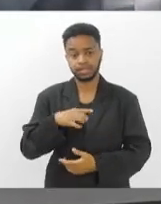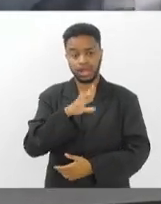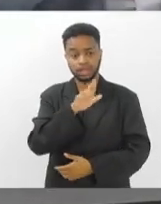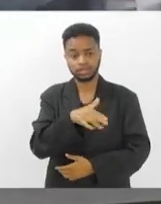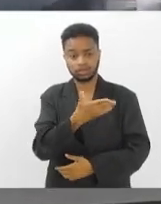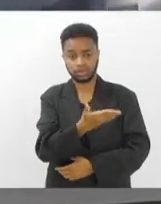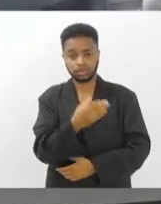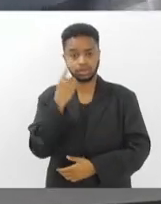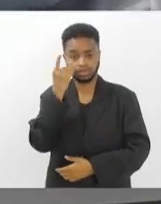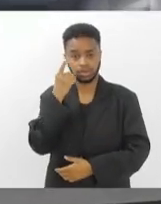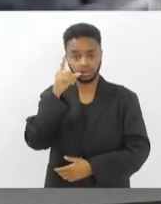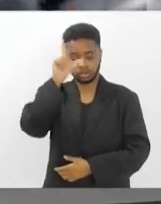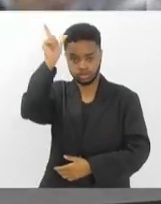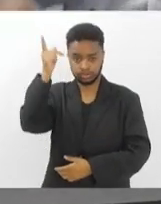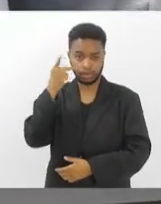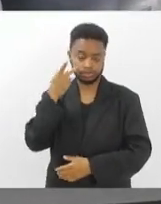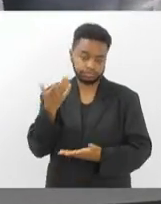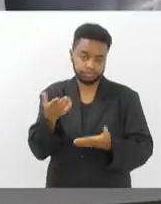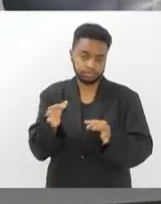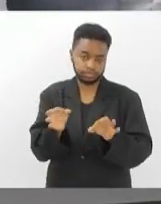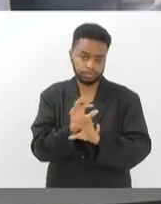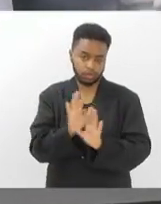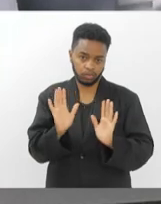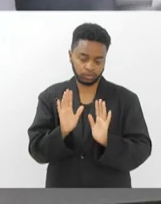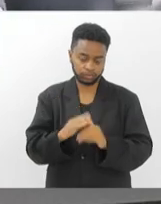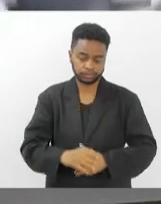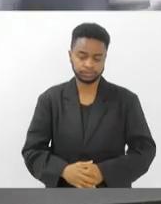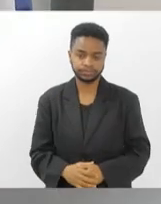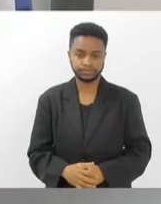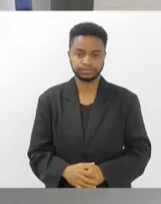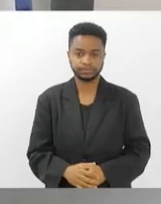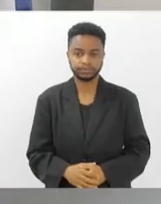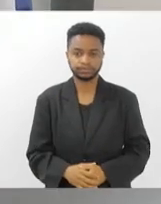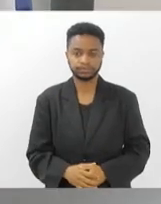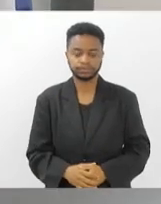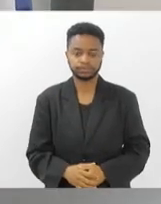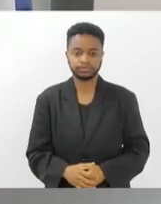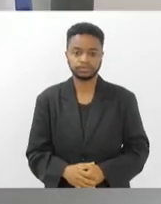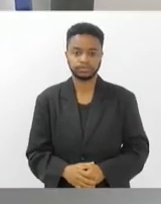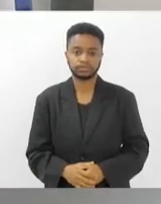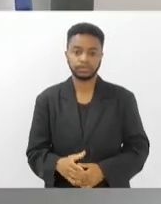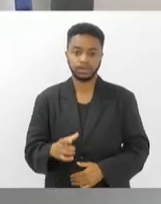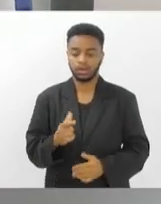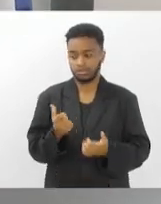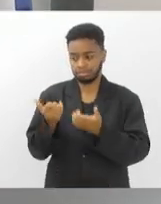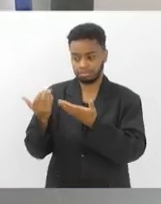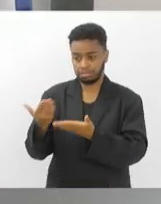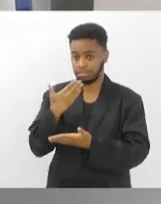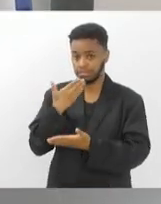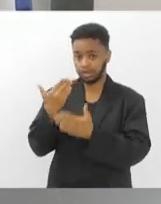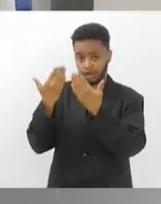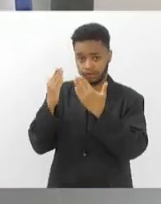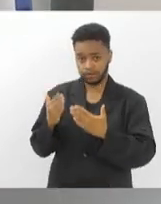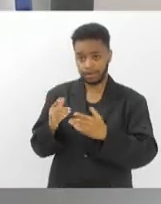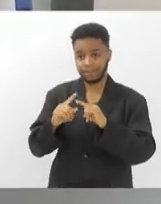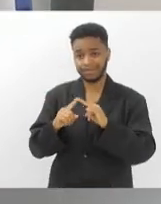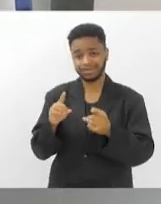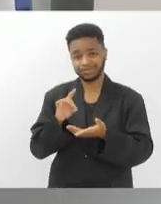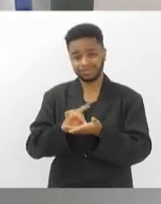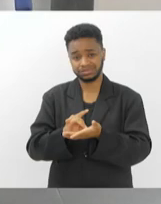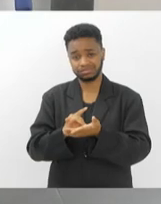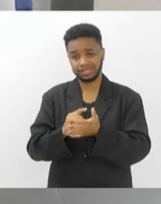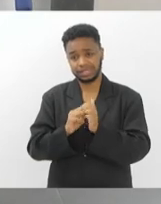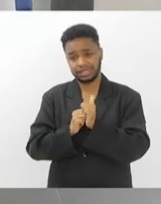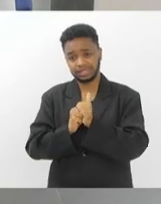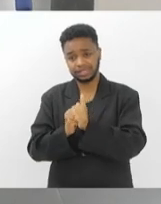Paulo. É isso, então, presidente. Eu vou... Há um pedido de vista, mas, assim, de verdade, seguindo a